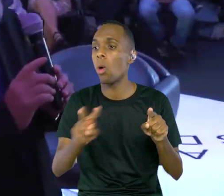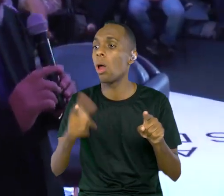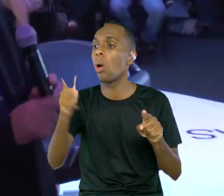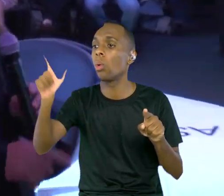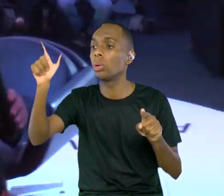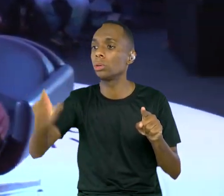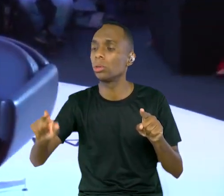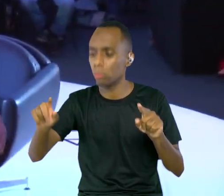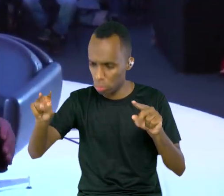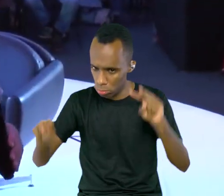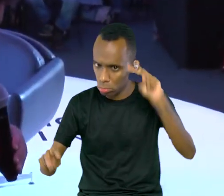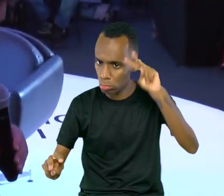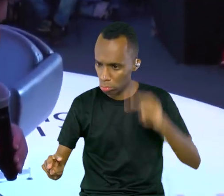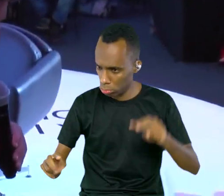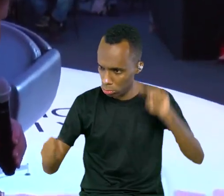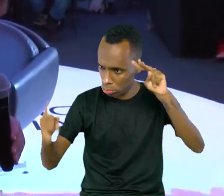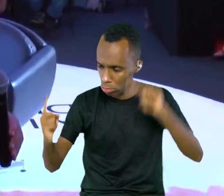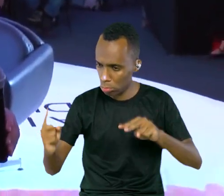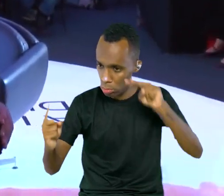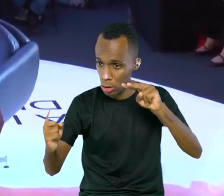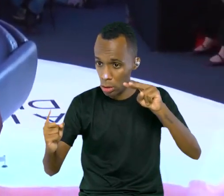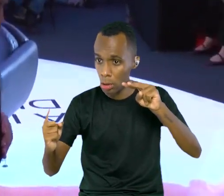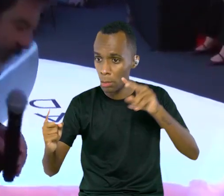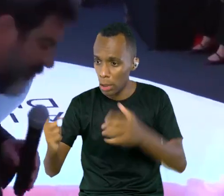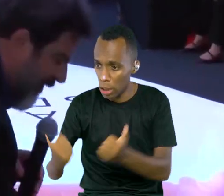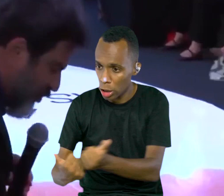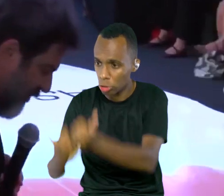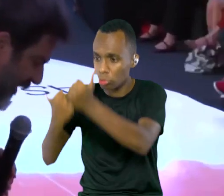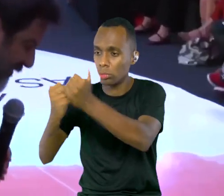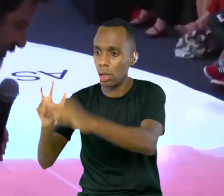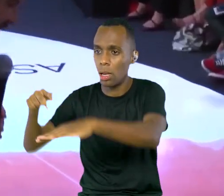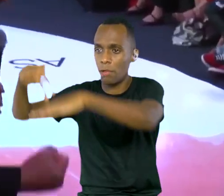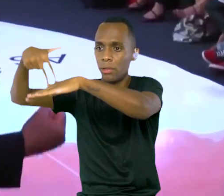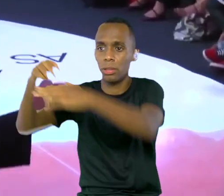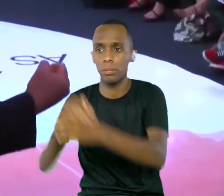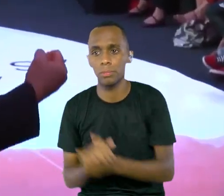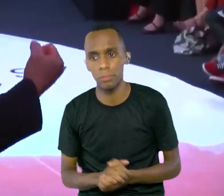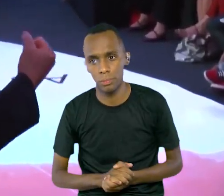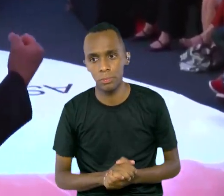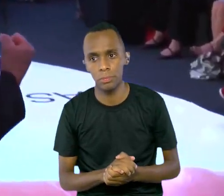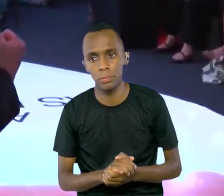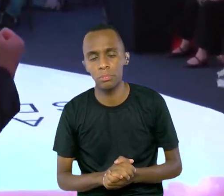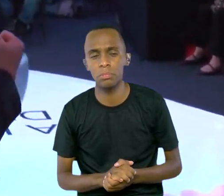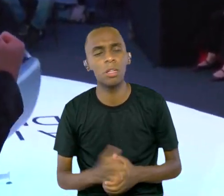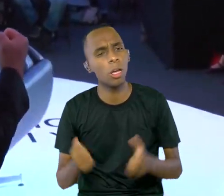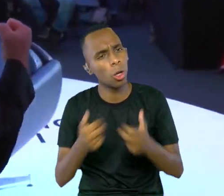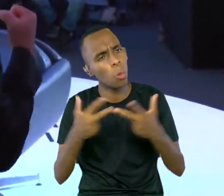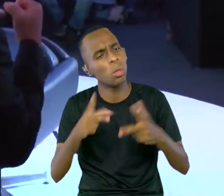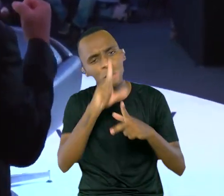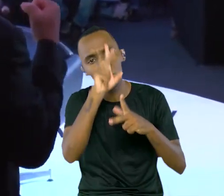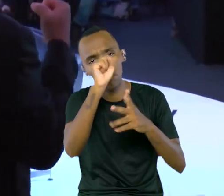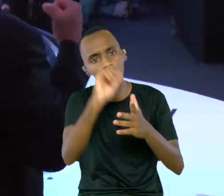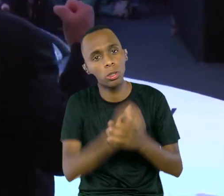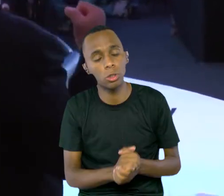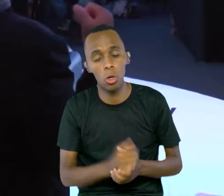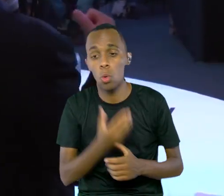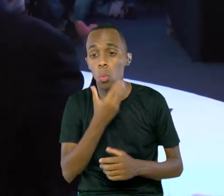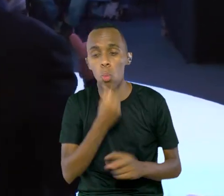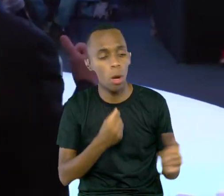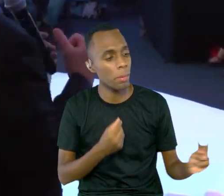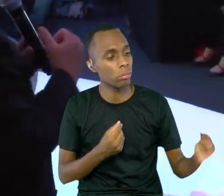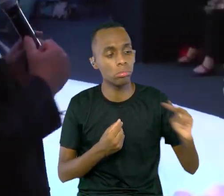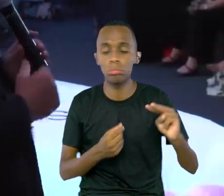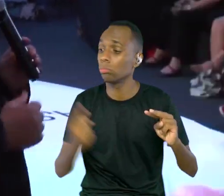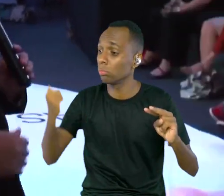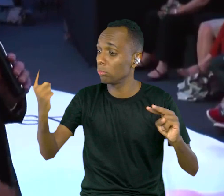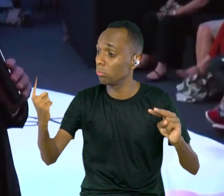deve olhar outro homem de cima para baixo quando for para ajudá-lo a se levantar. Olha que coisa forte.